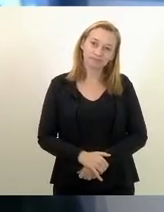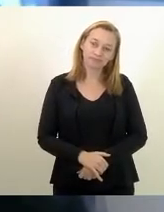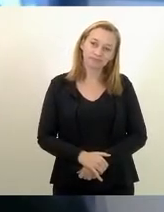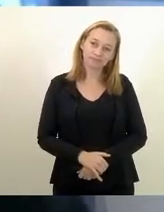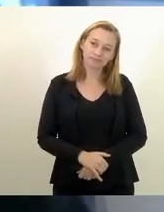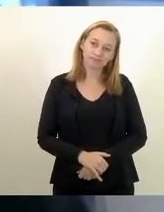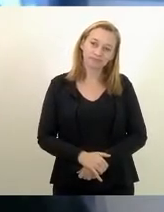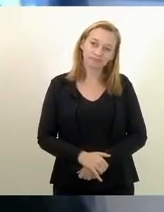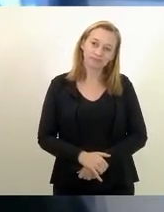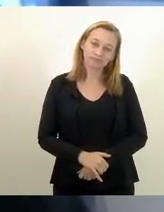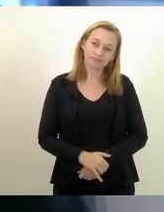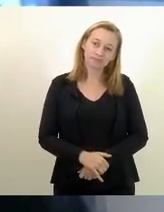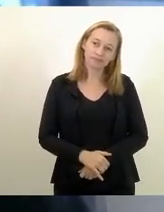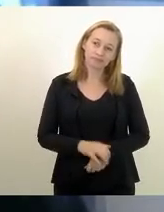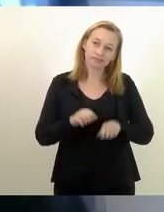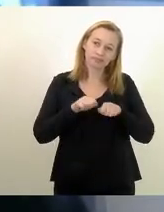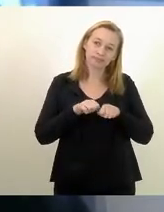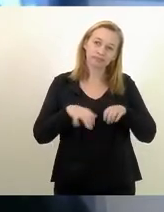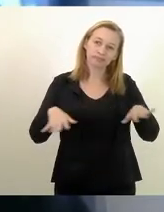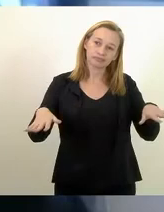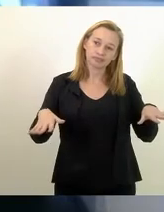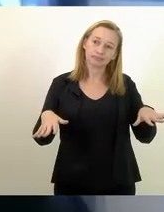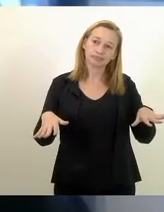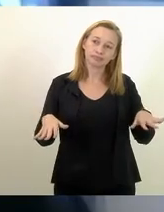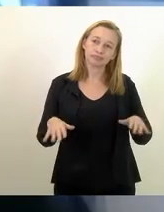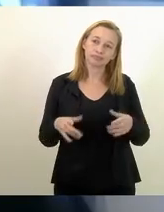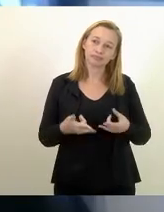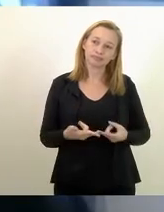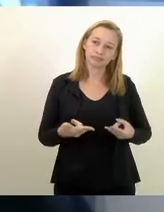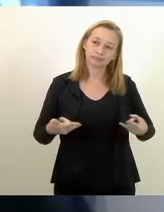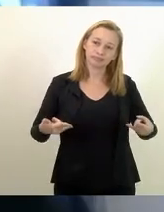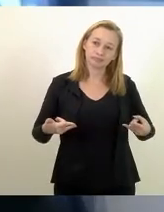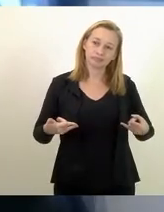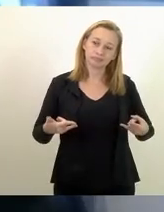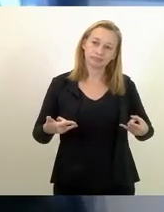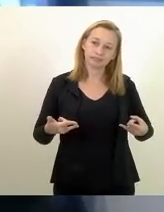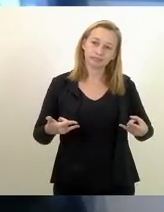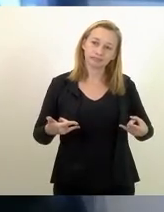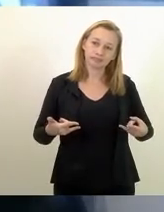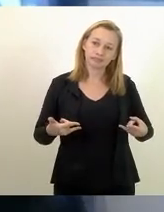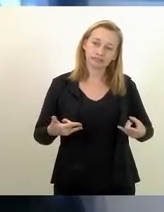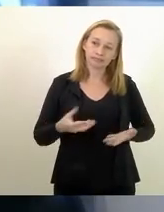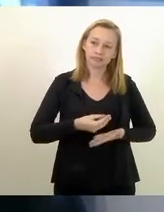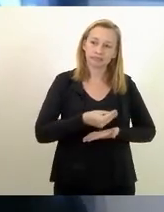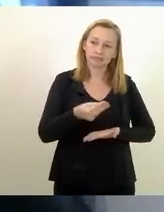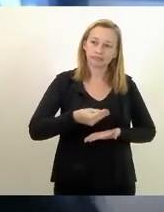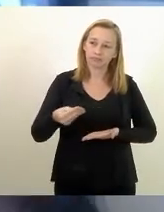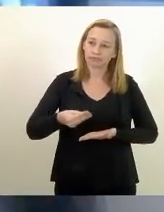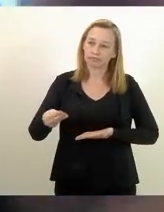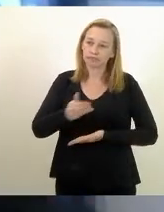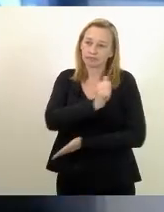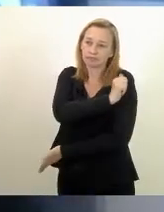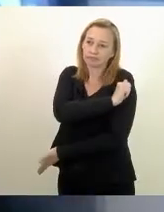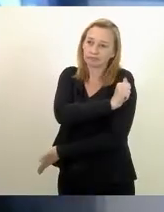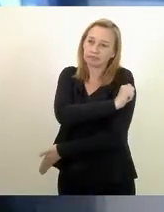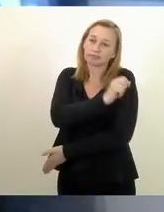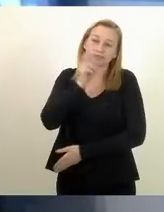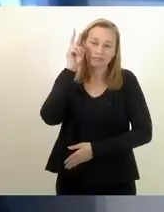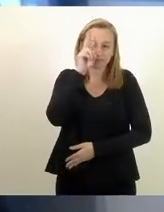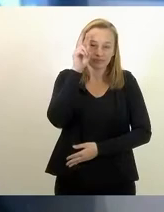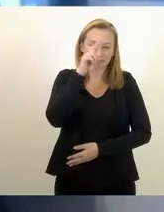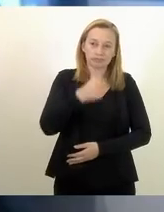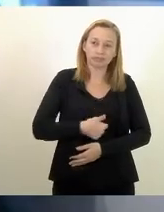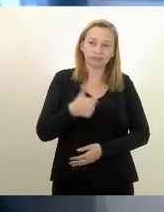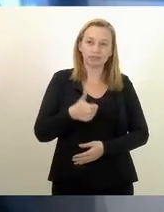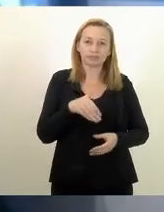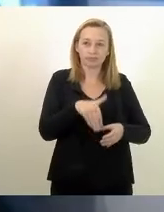da distribuição dos absorventes higiênicos para os estudantes eu me lembro que na primeira votação